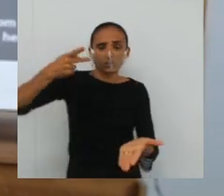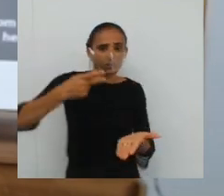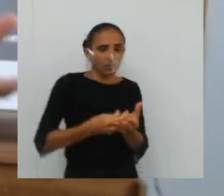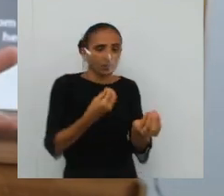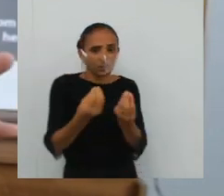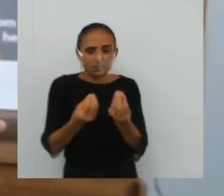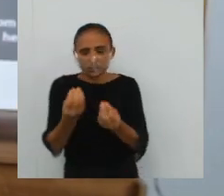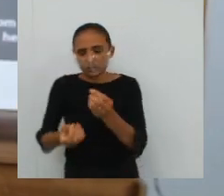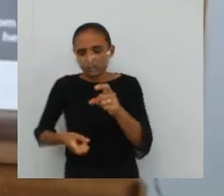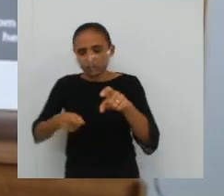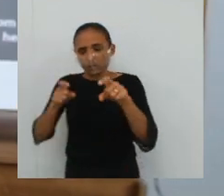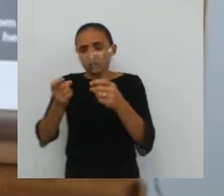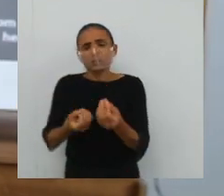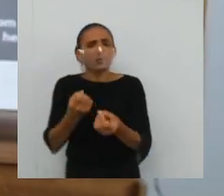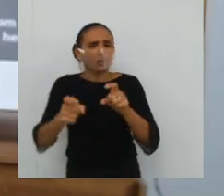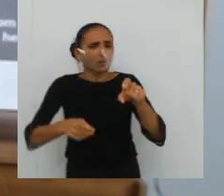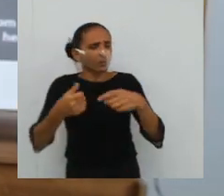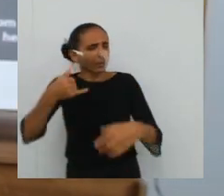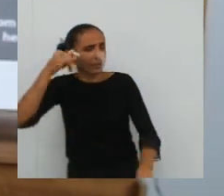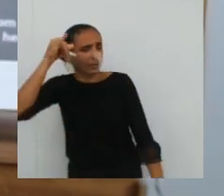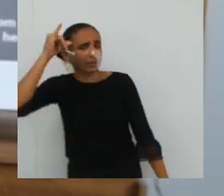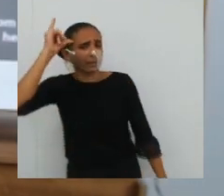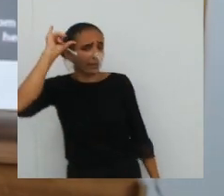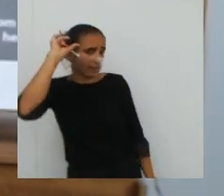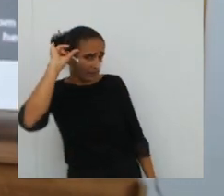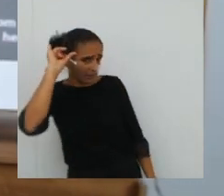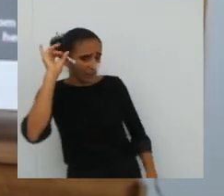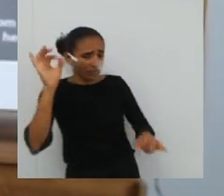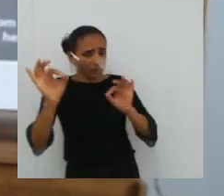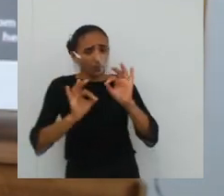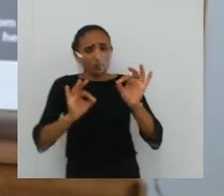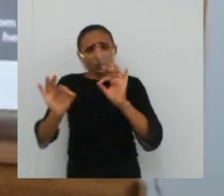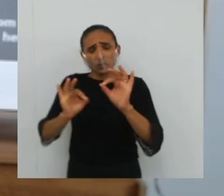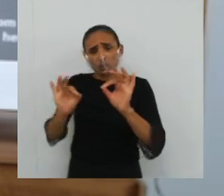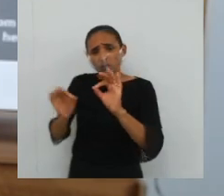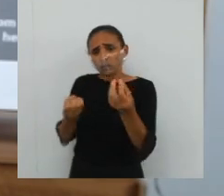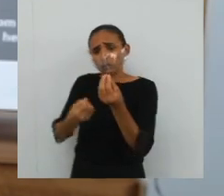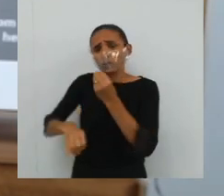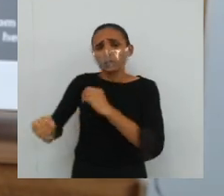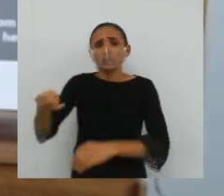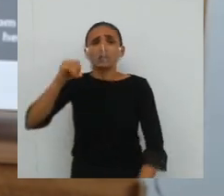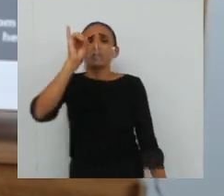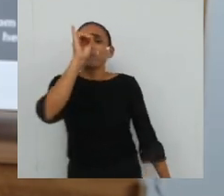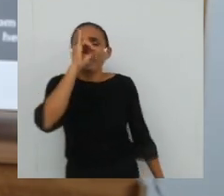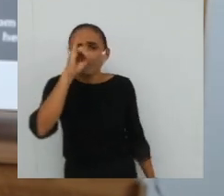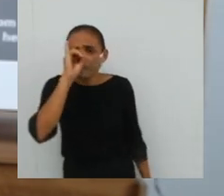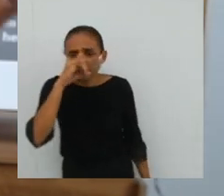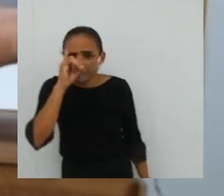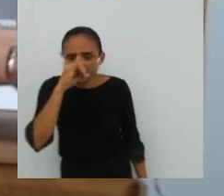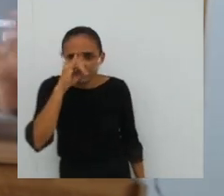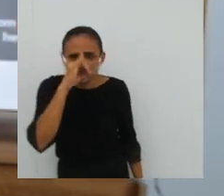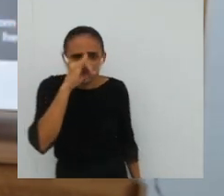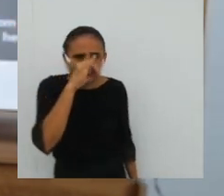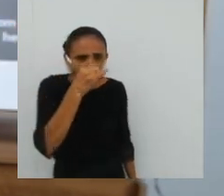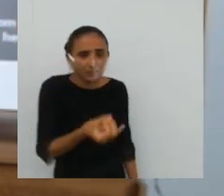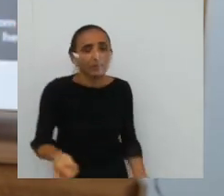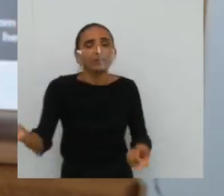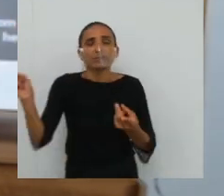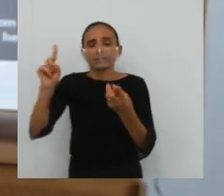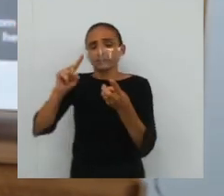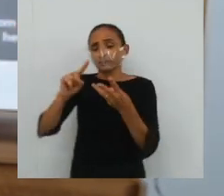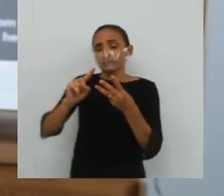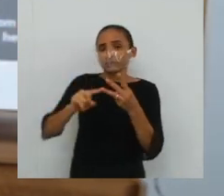A pecuária, que é o gado, nós temos a suinocultura, que é o porco, a avicultura, que